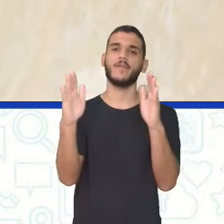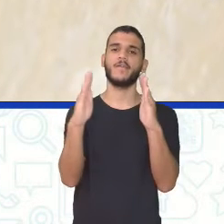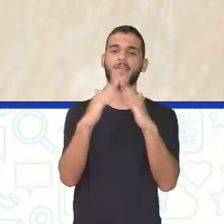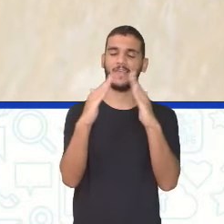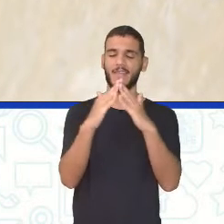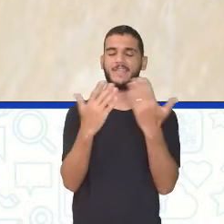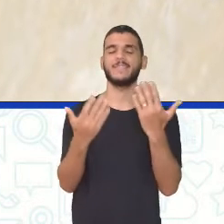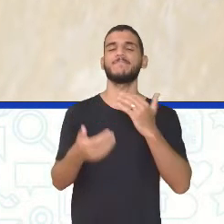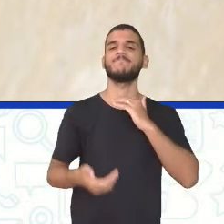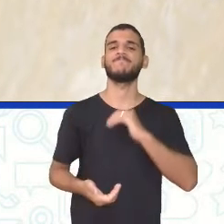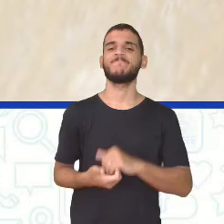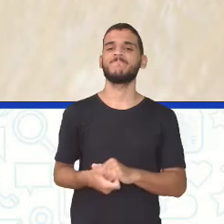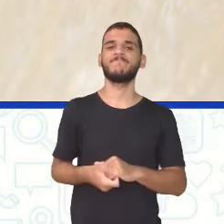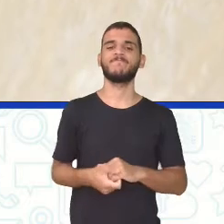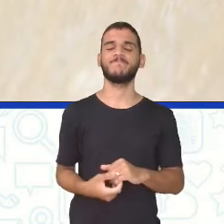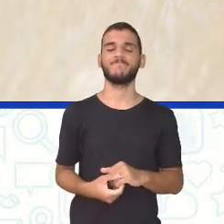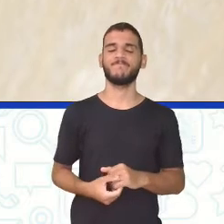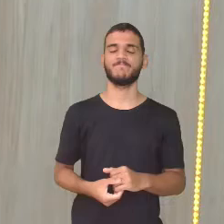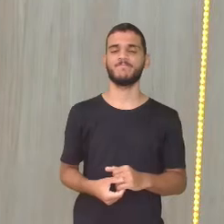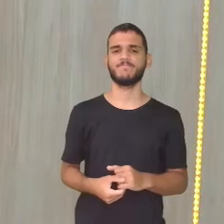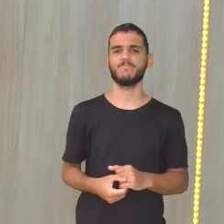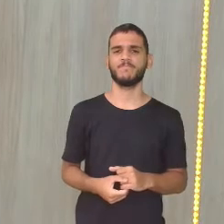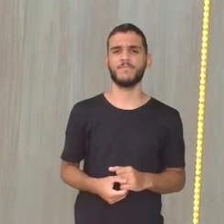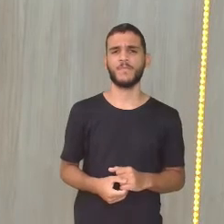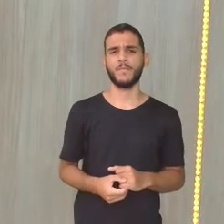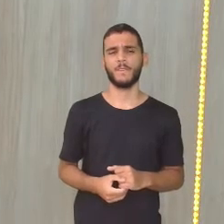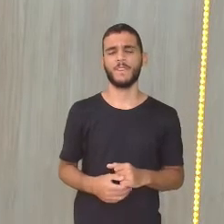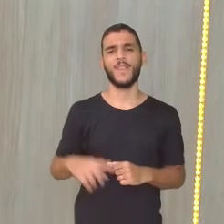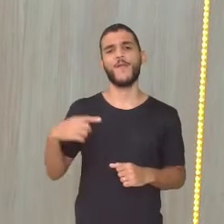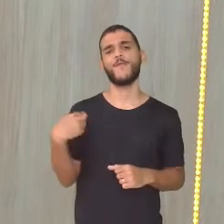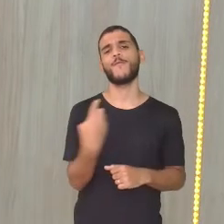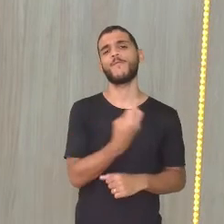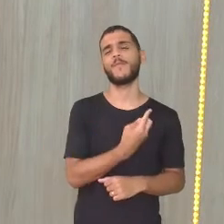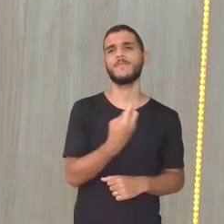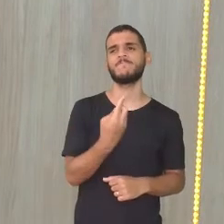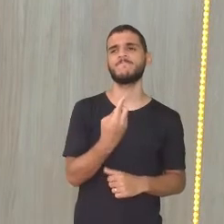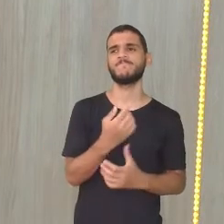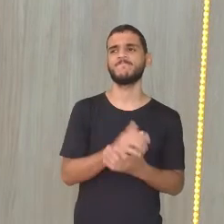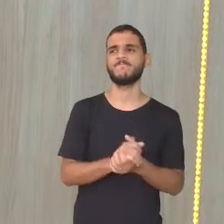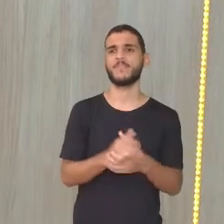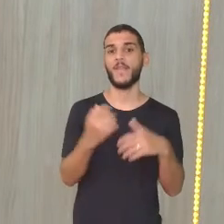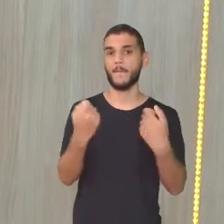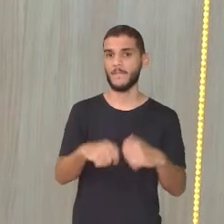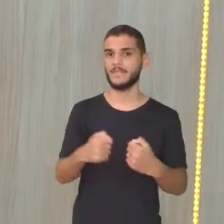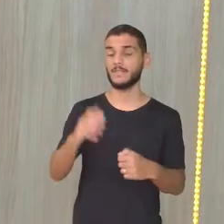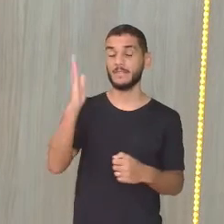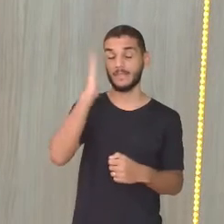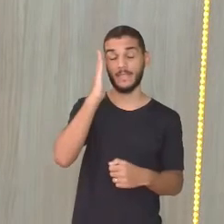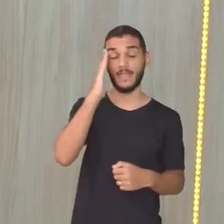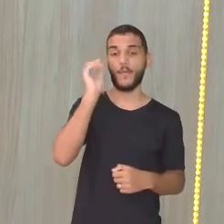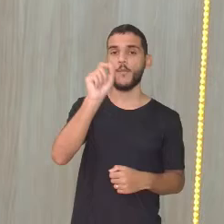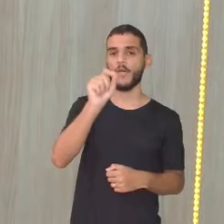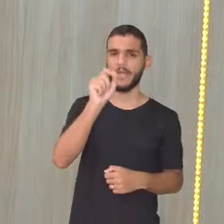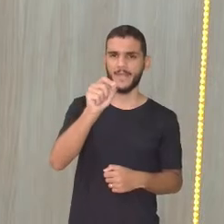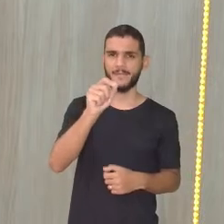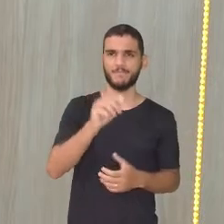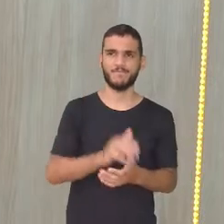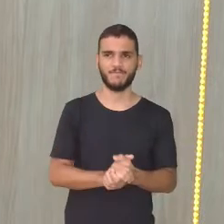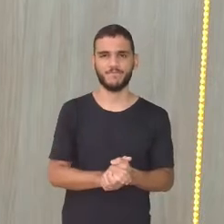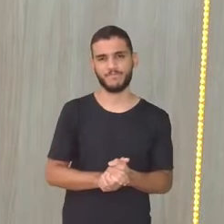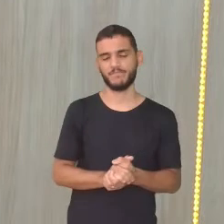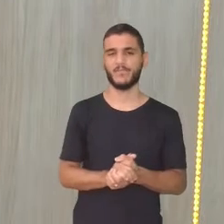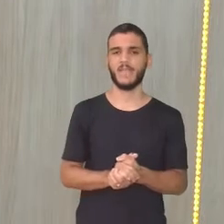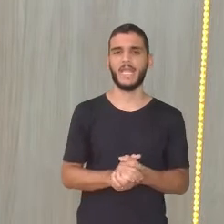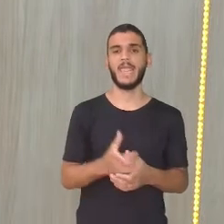espectadores, é que a gente deve entender, né, que renda, né, é uma forma de